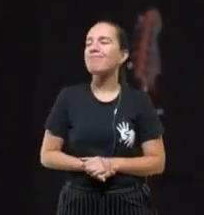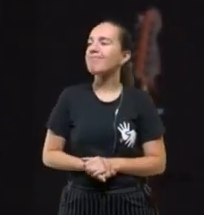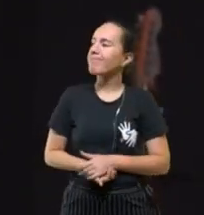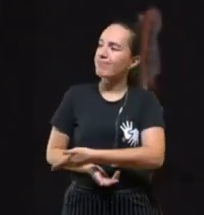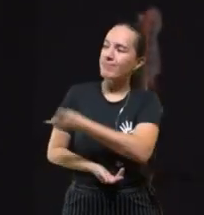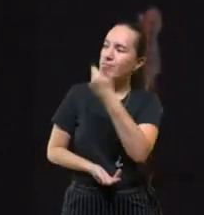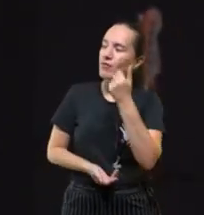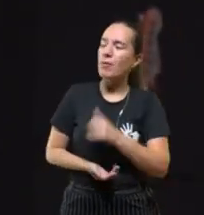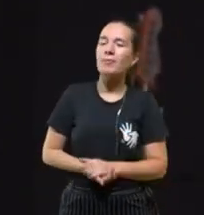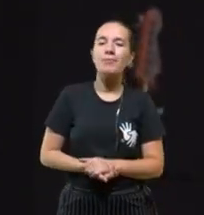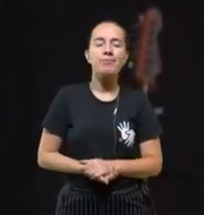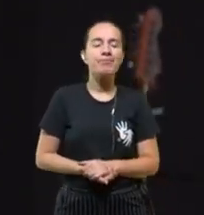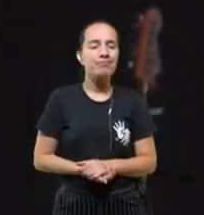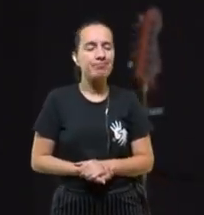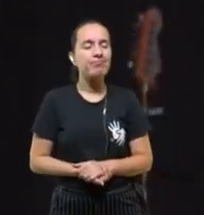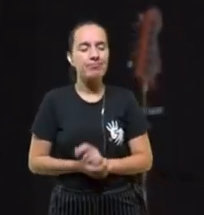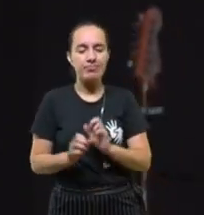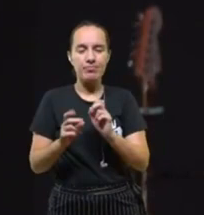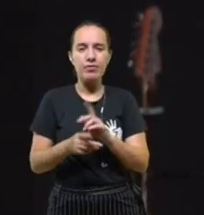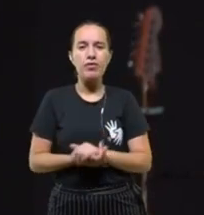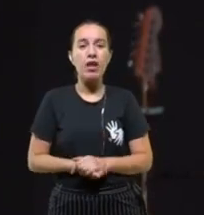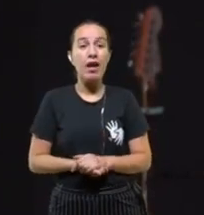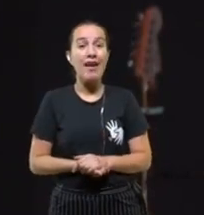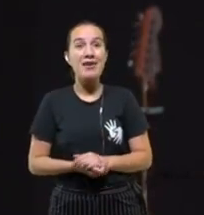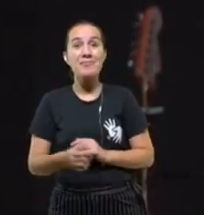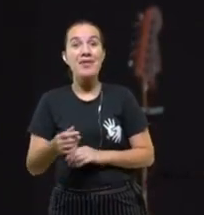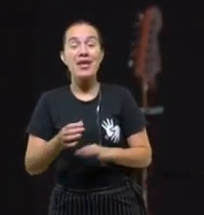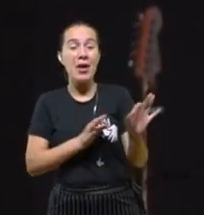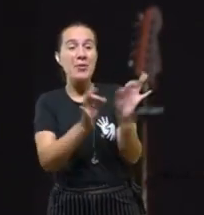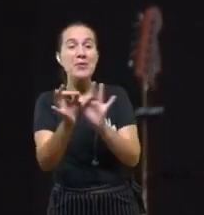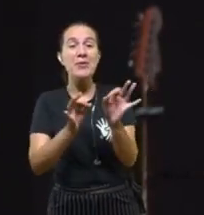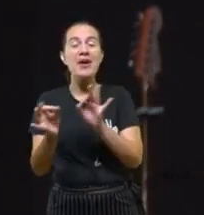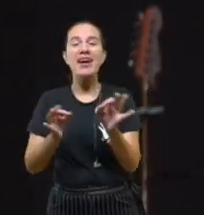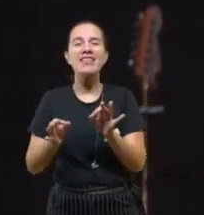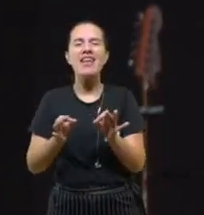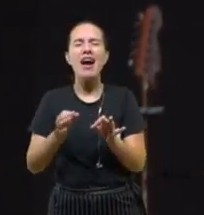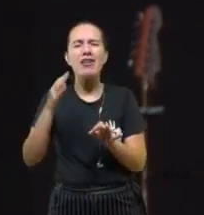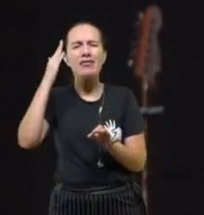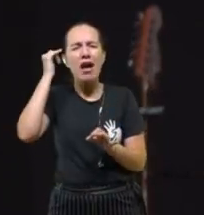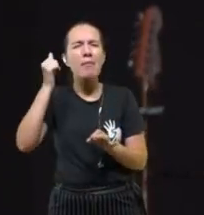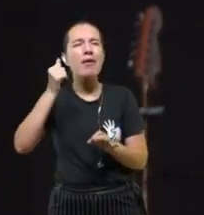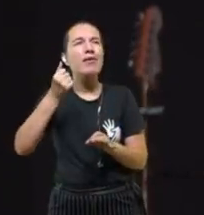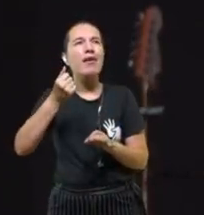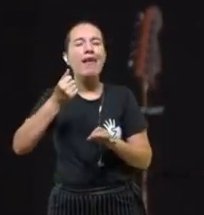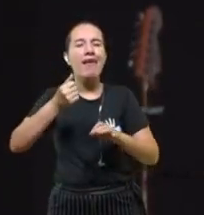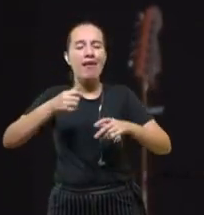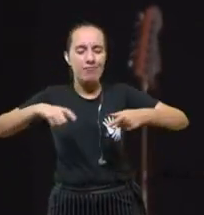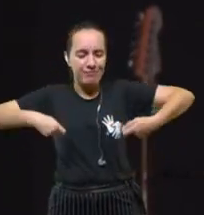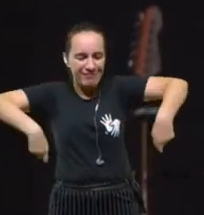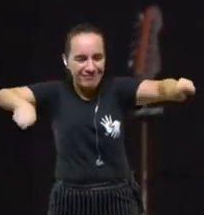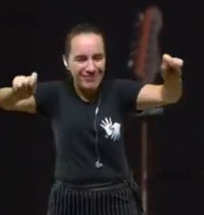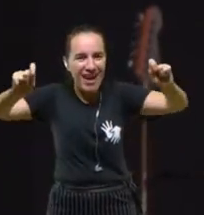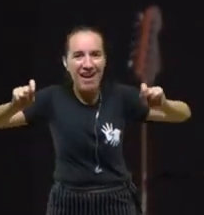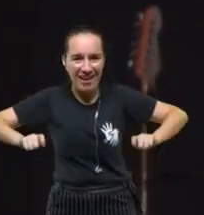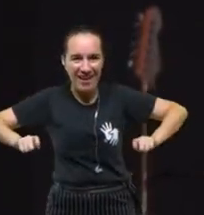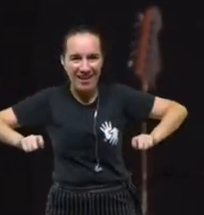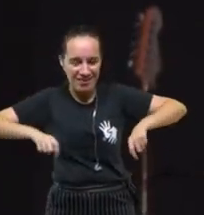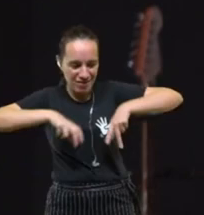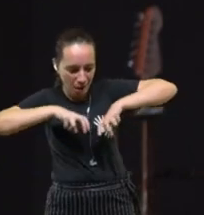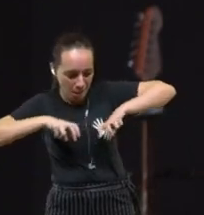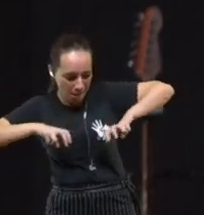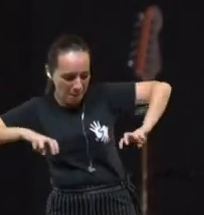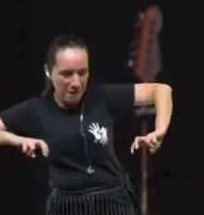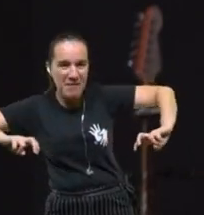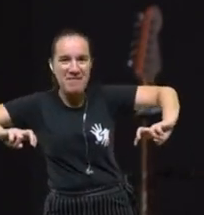uma lanche, sabe, um almoço de piquenique chiquérrimo, com todas as coisas boas que eu